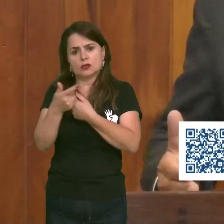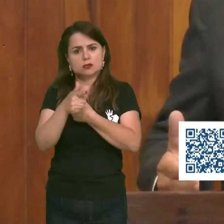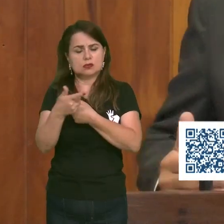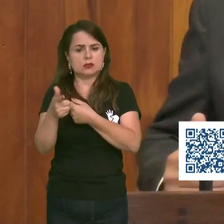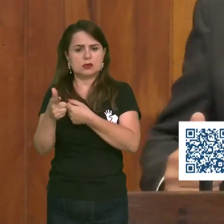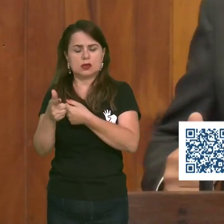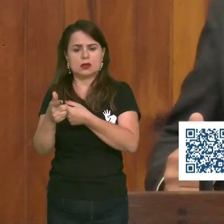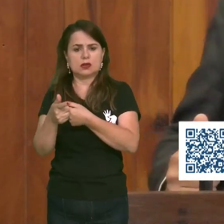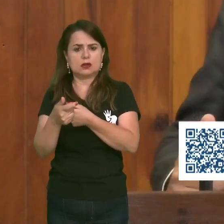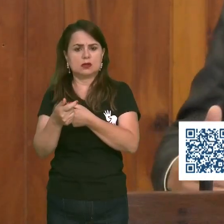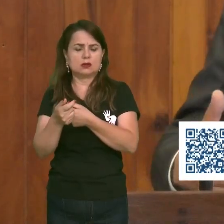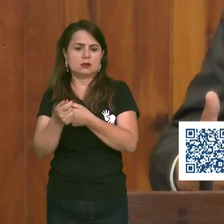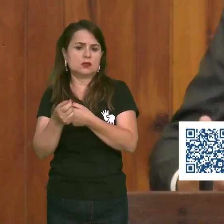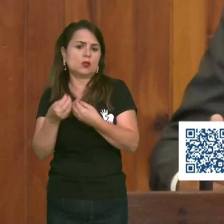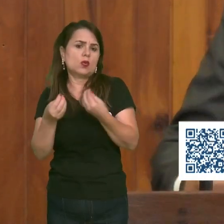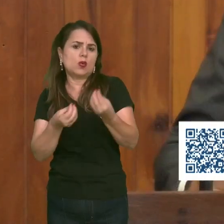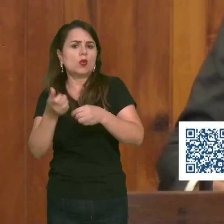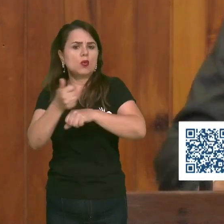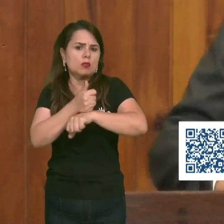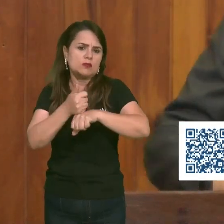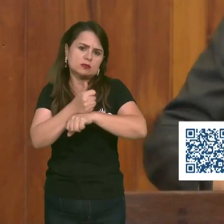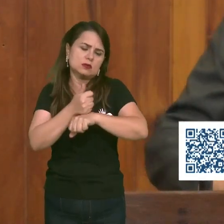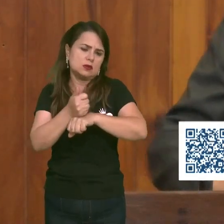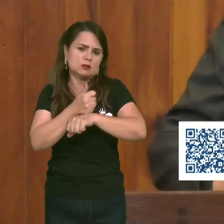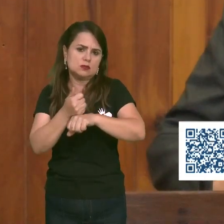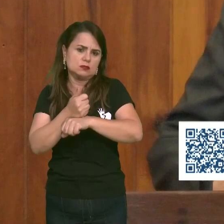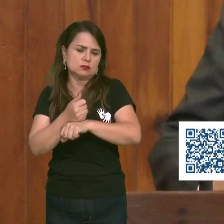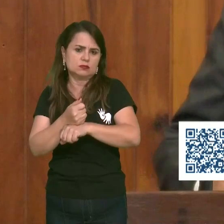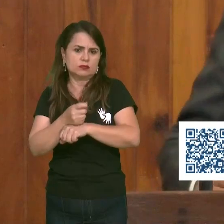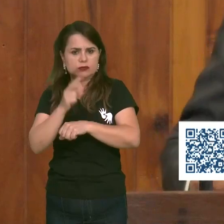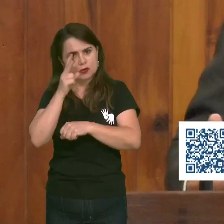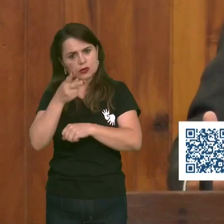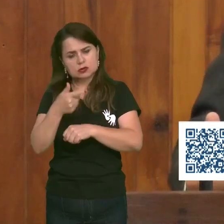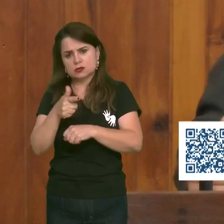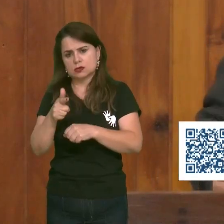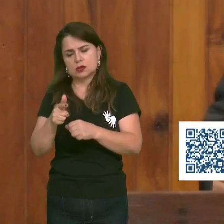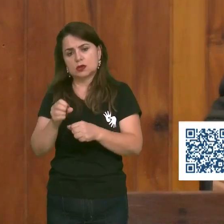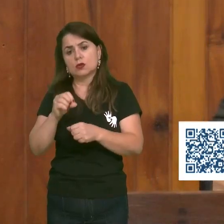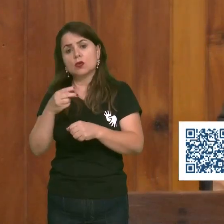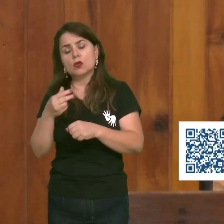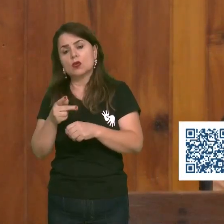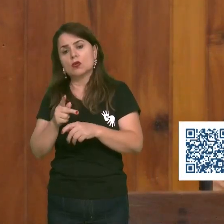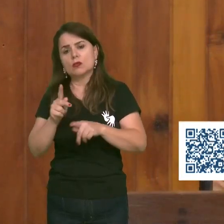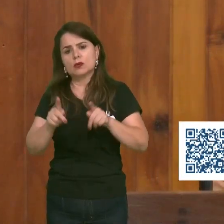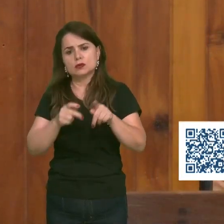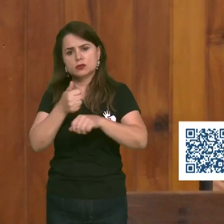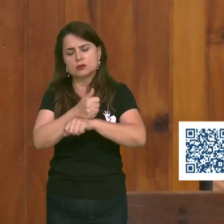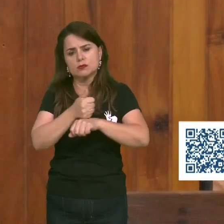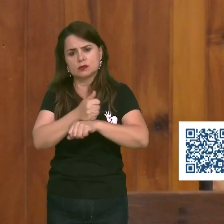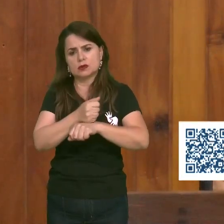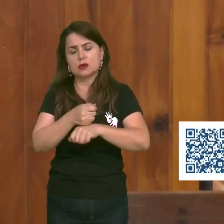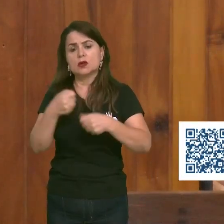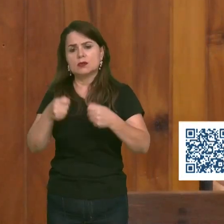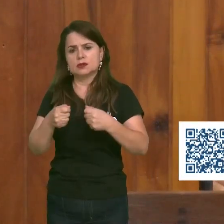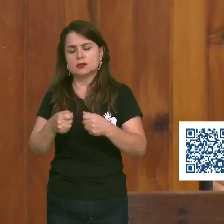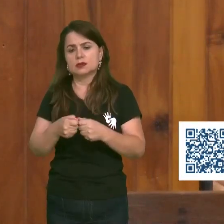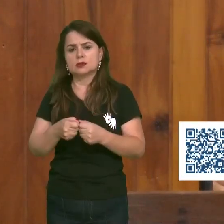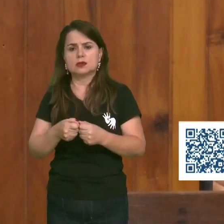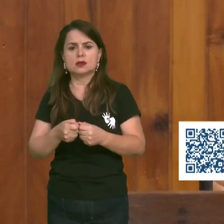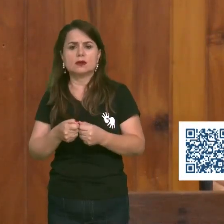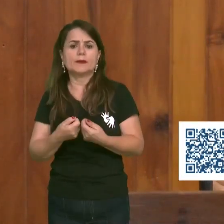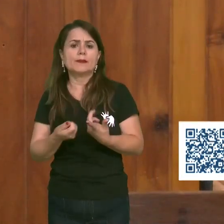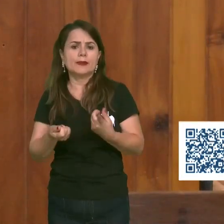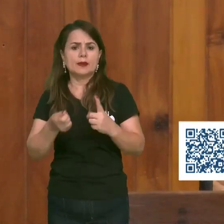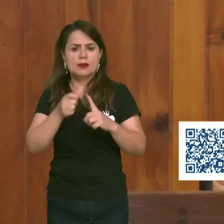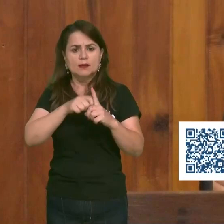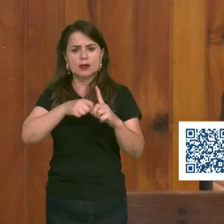de capacidade técnica falta de funcionários que realmente tem que ser terceirizado mas eu acho que o